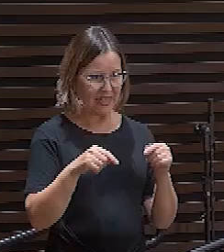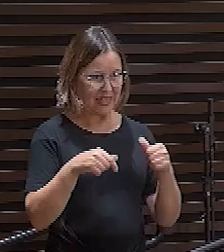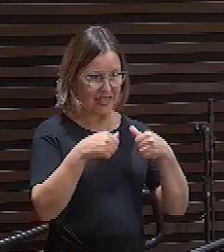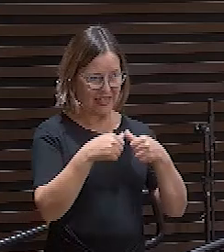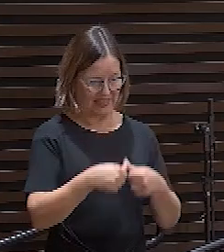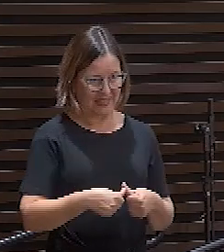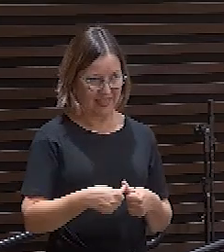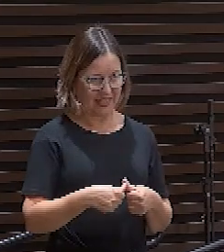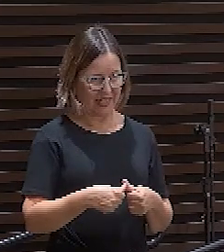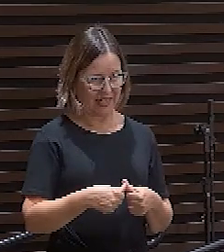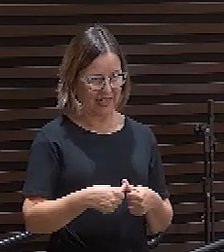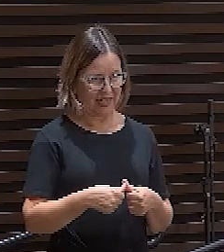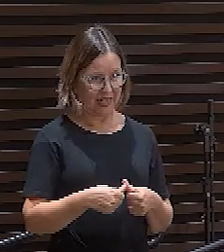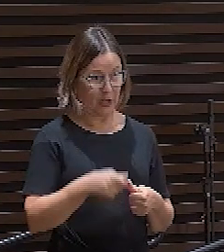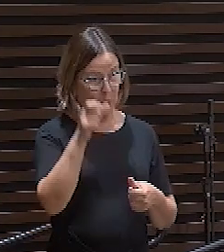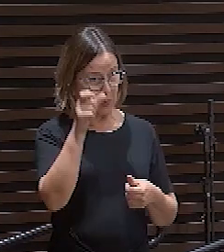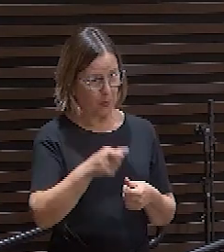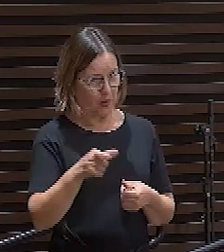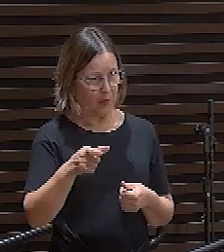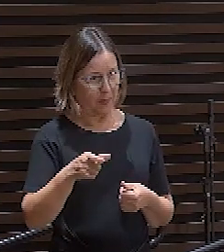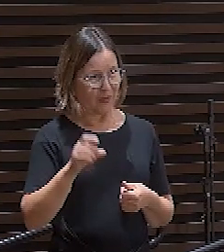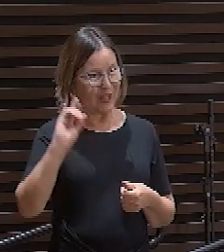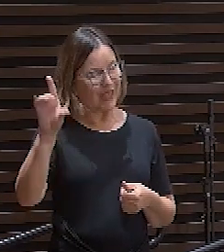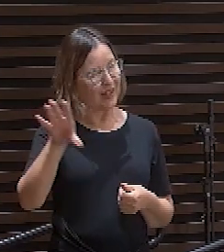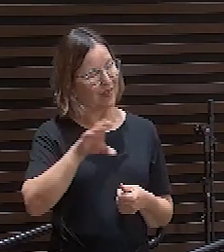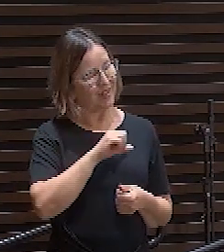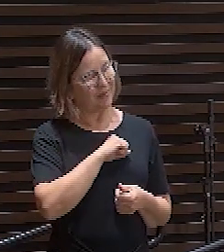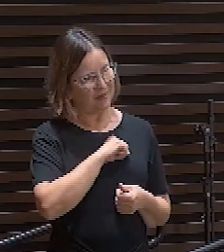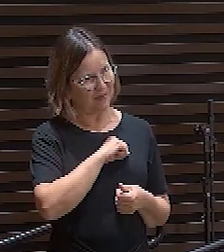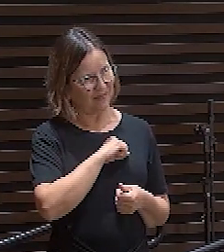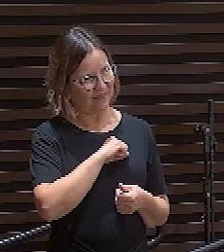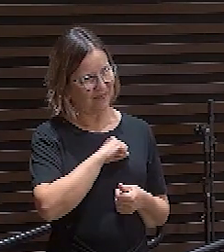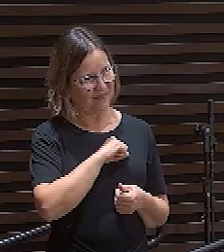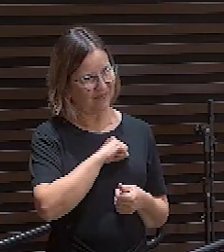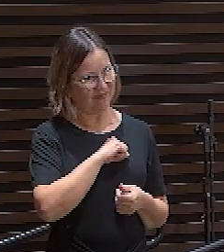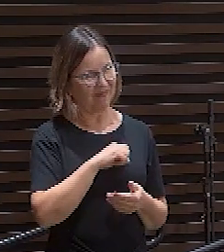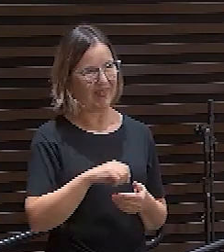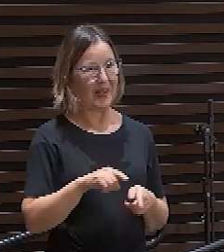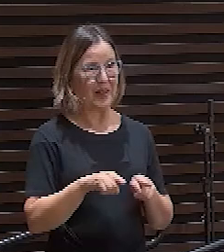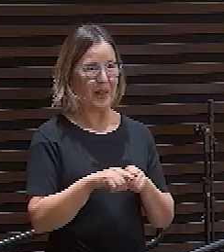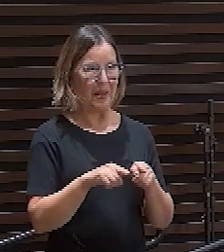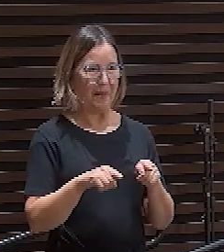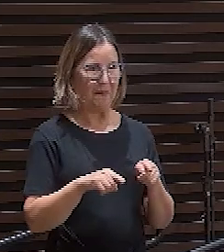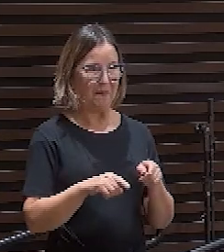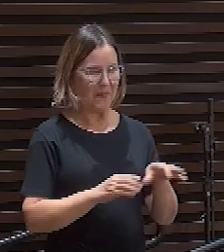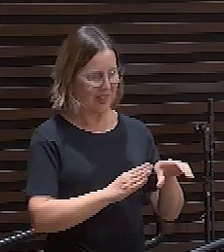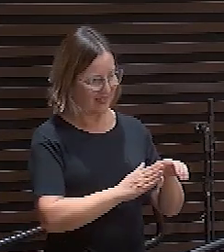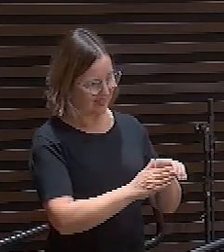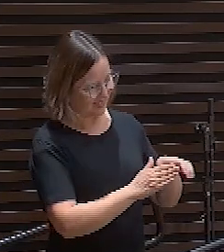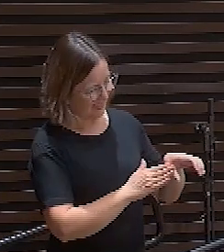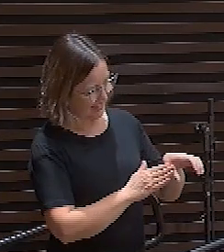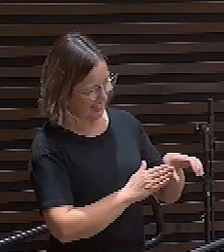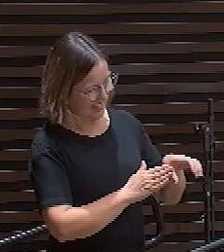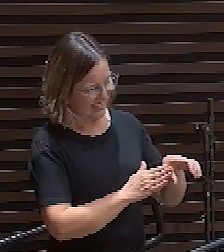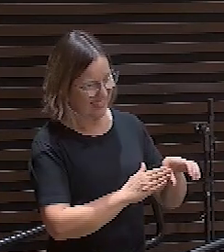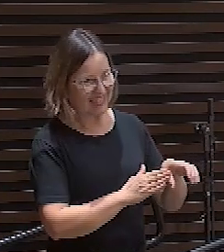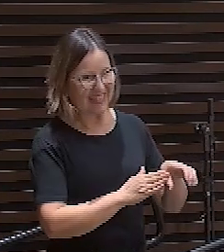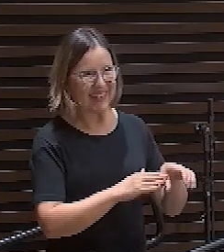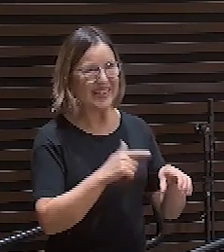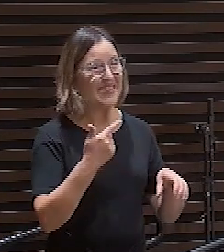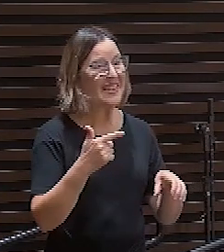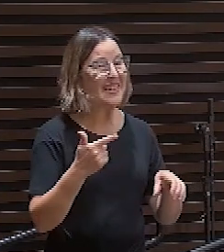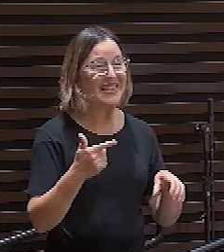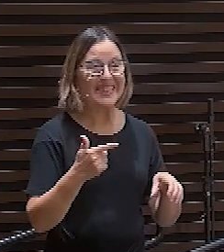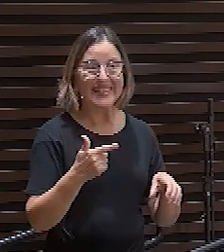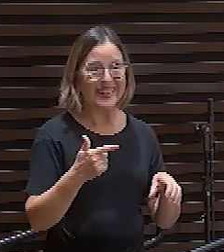creu. Mas no túmulo de Cristo não jaz ninguém, porque Jesus Cristo ressuscitou.